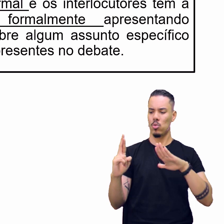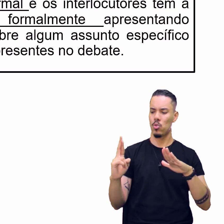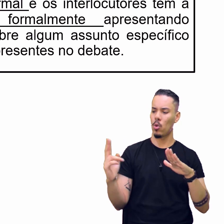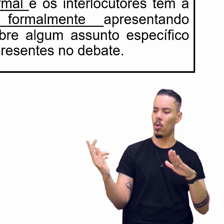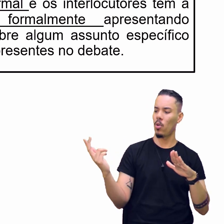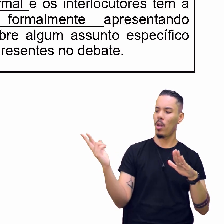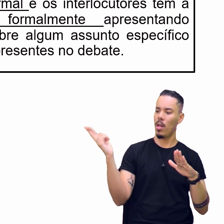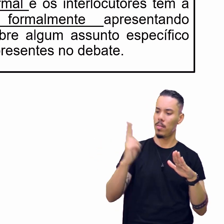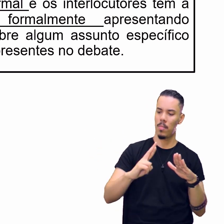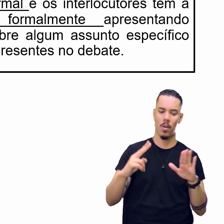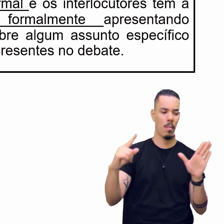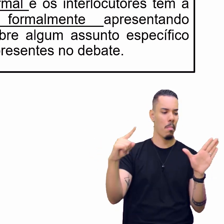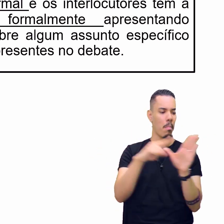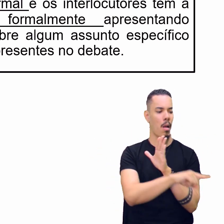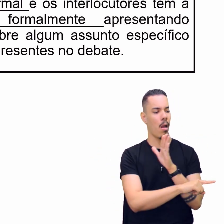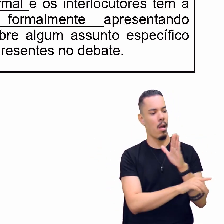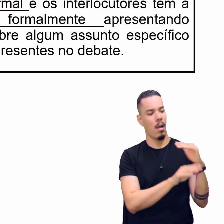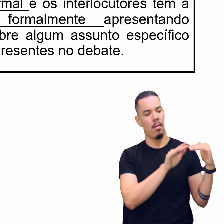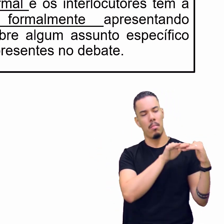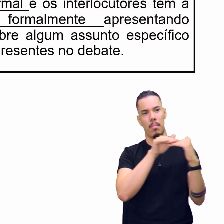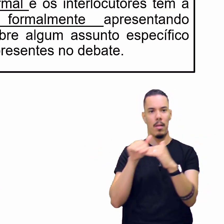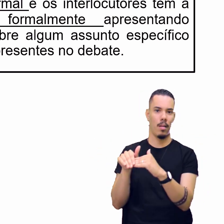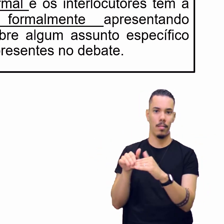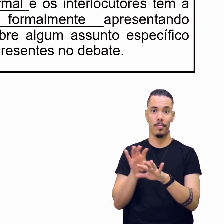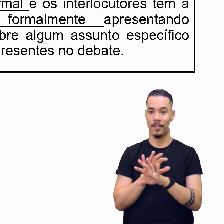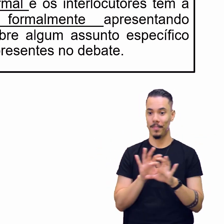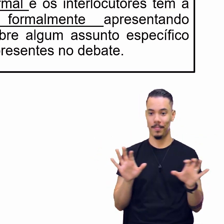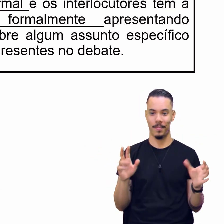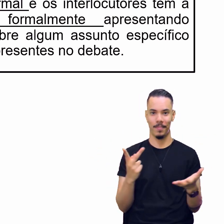resposta, já vai para outra e assim por diante.